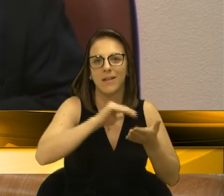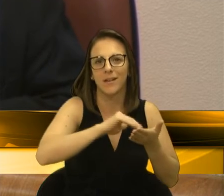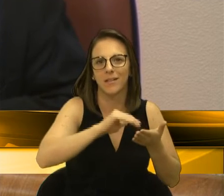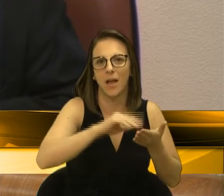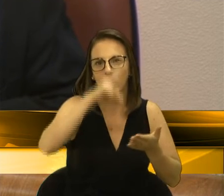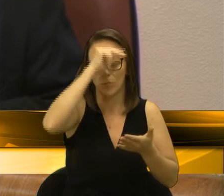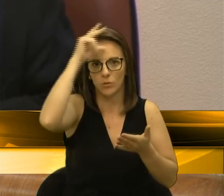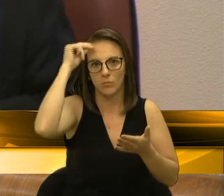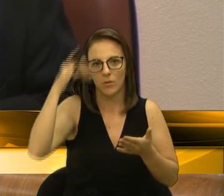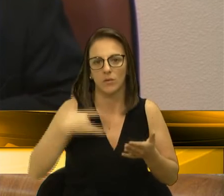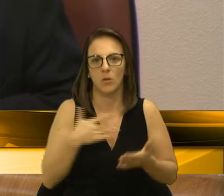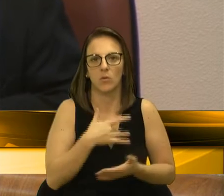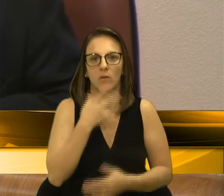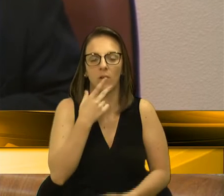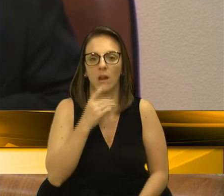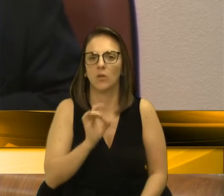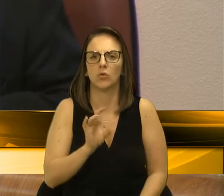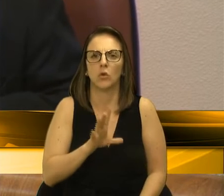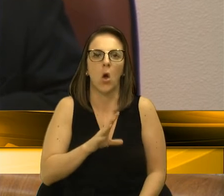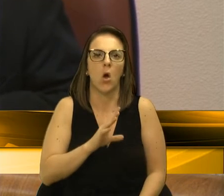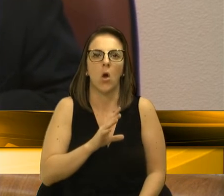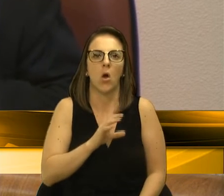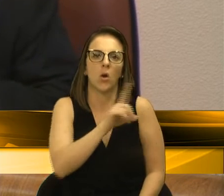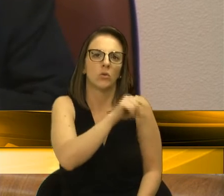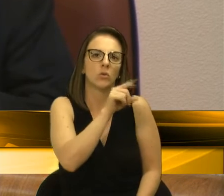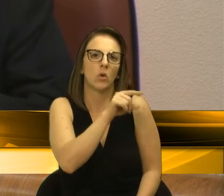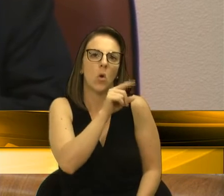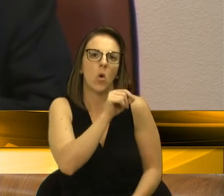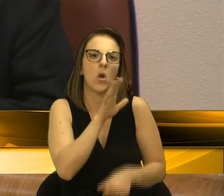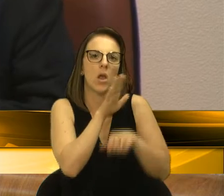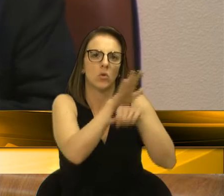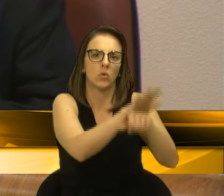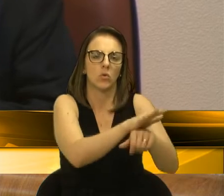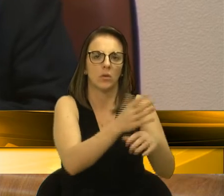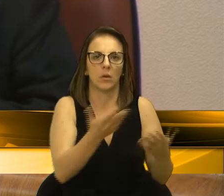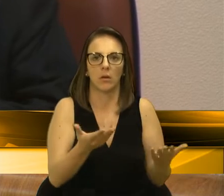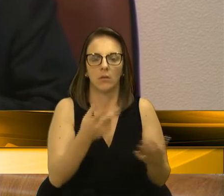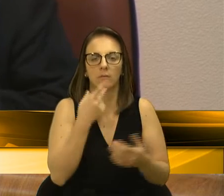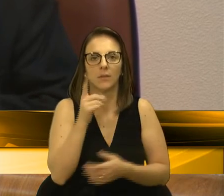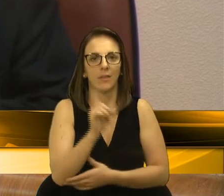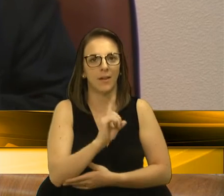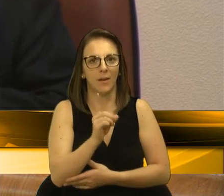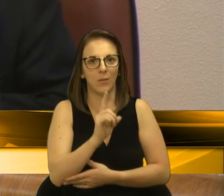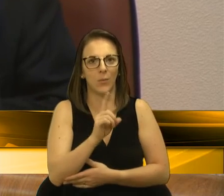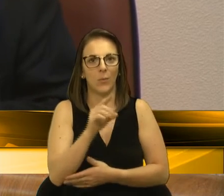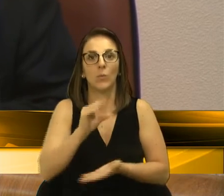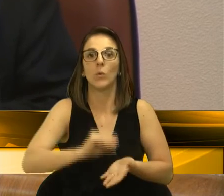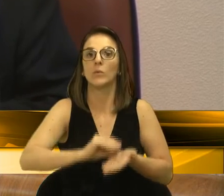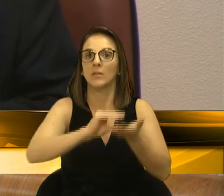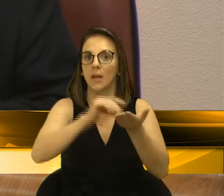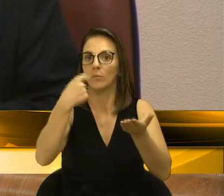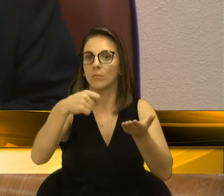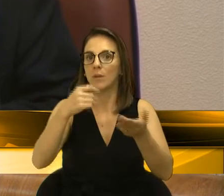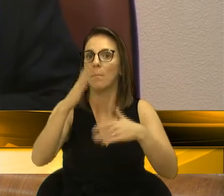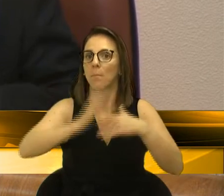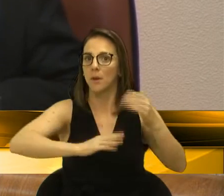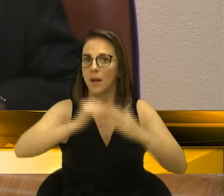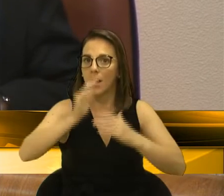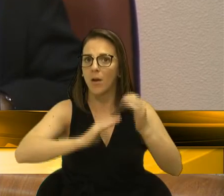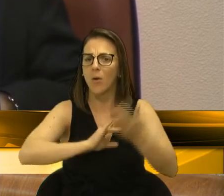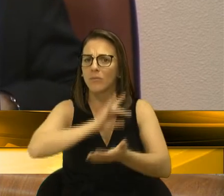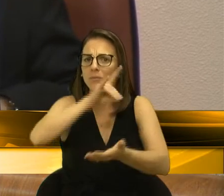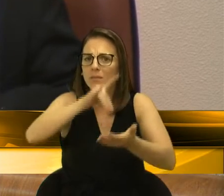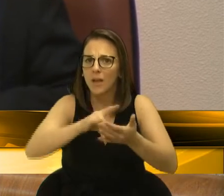escolha feita pelo denunciado, mas a de participar ativamente, de forma livre e informada das práticas